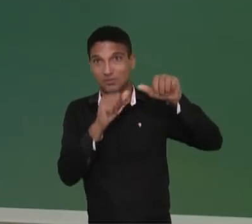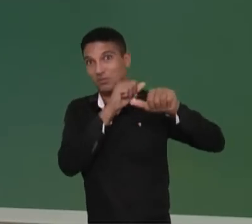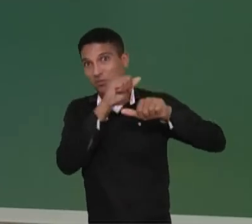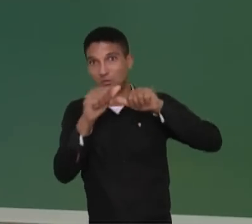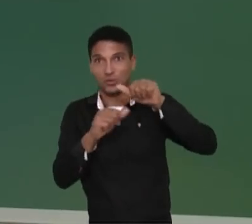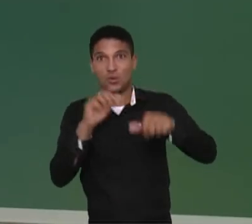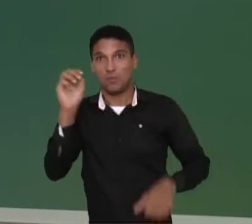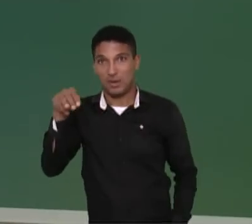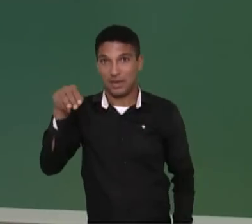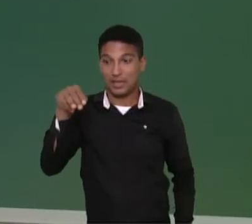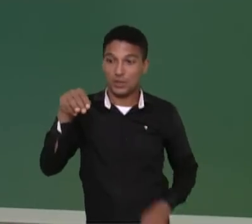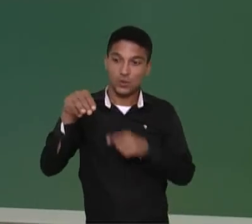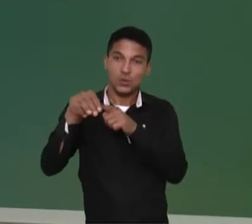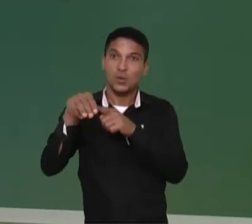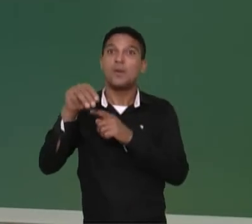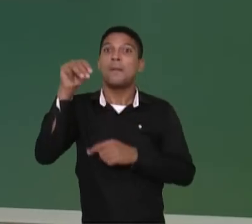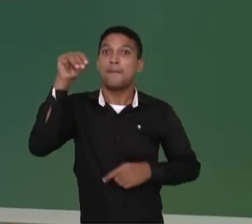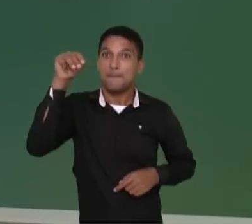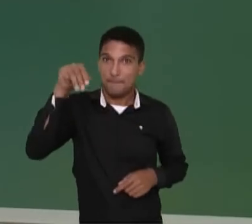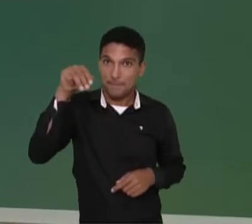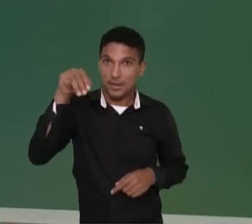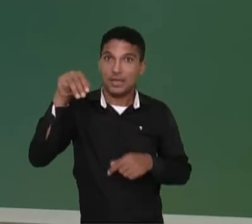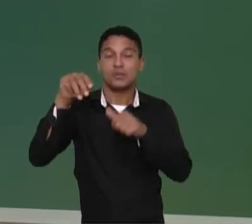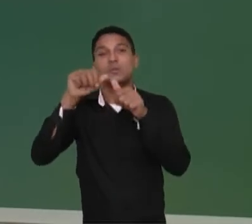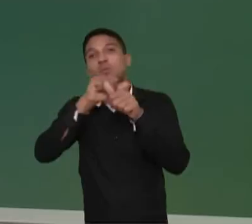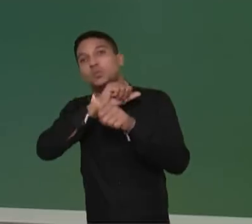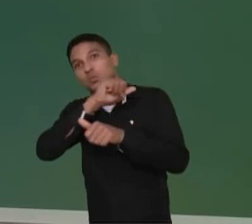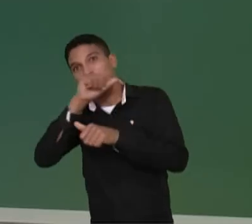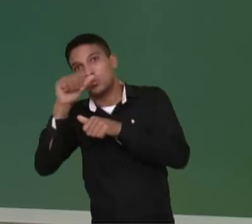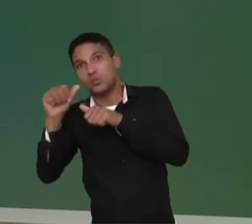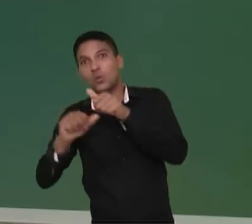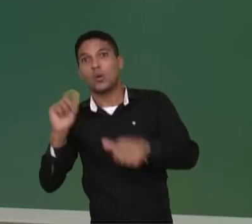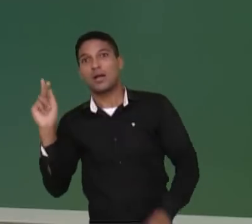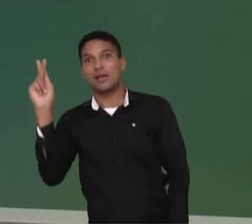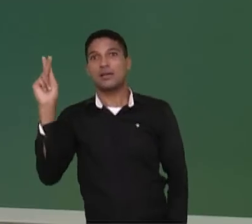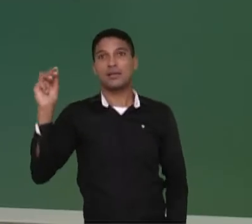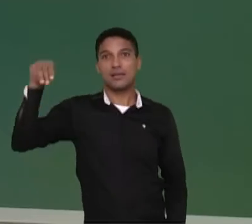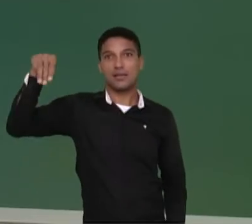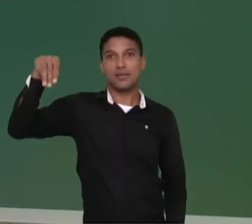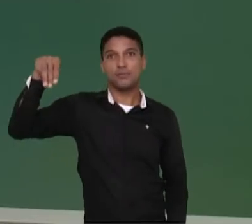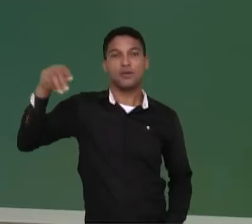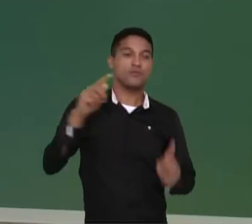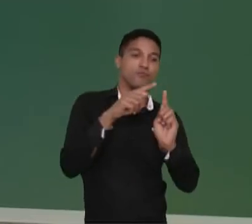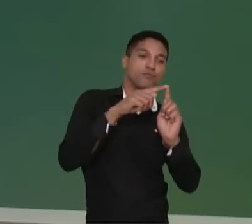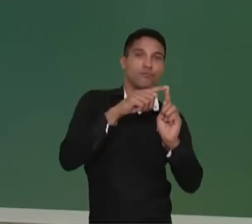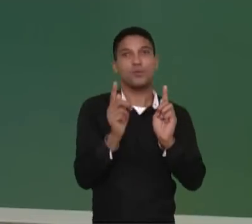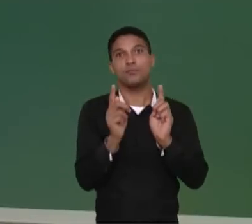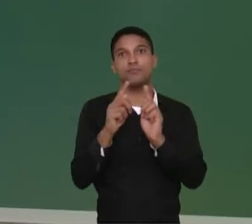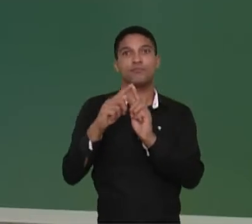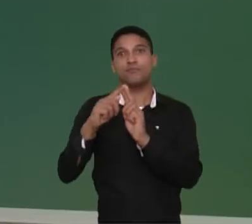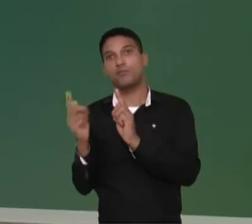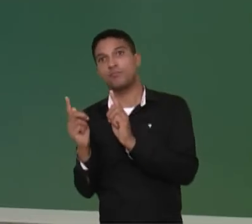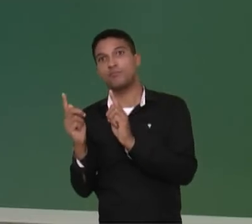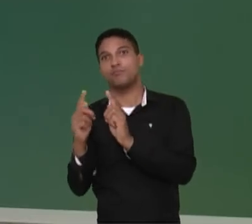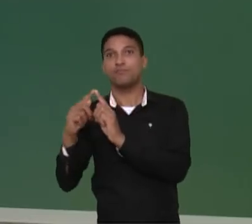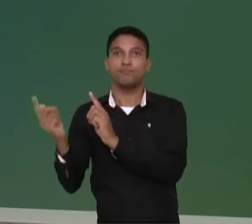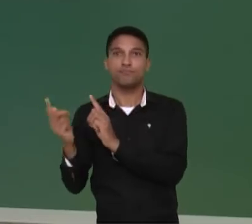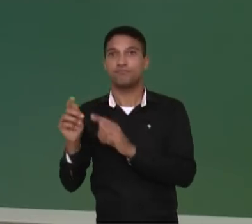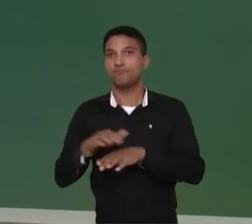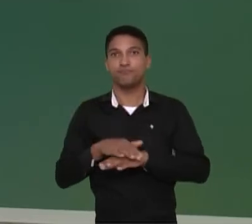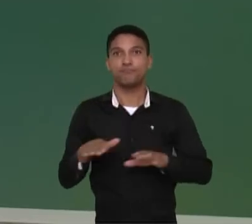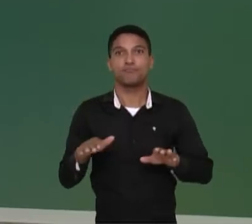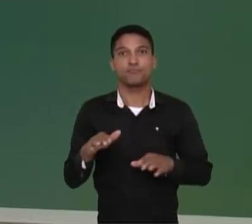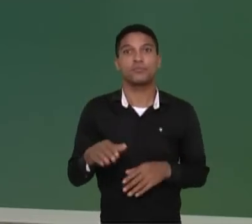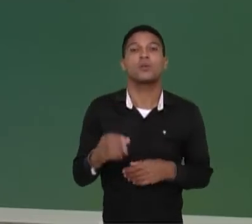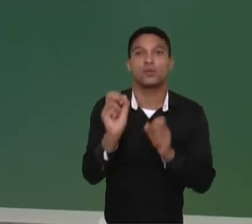precisa ficar se preocupando com mais alguma coisa para você decorar, ok? Então, vou dar um tempinho para vocês copiarem, e